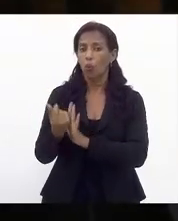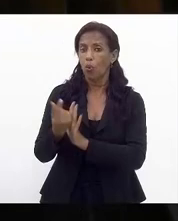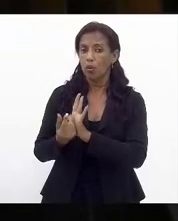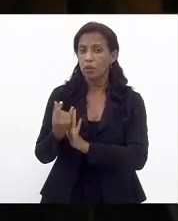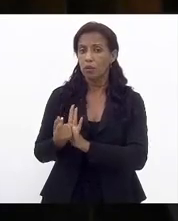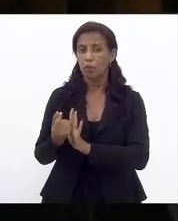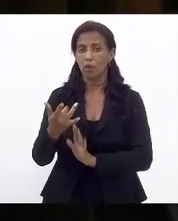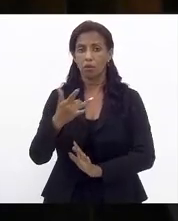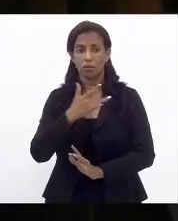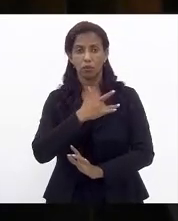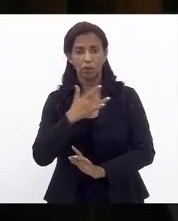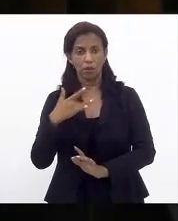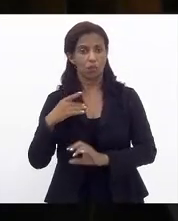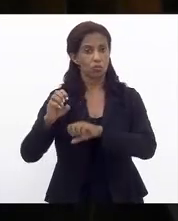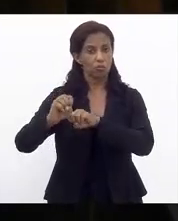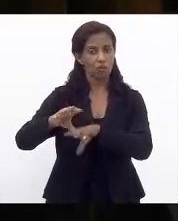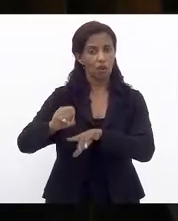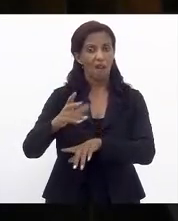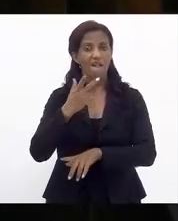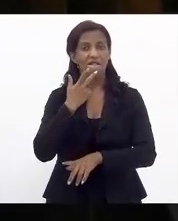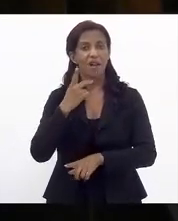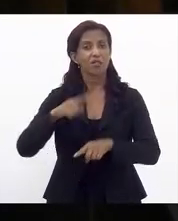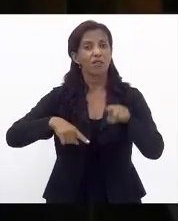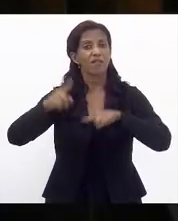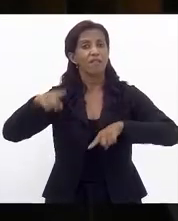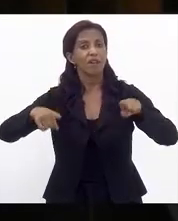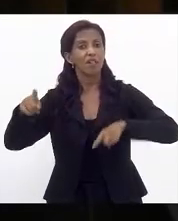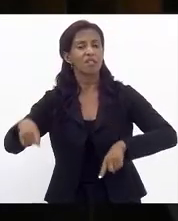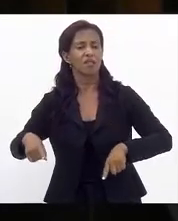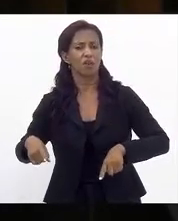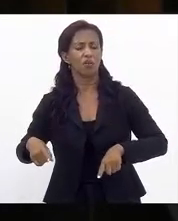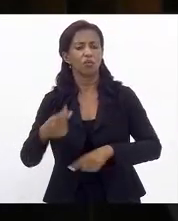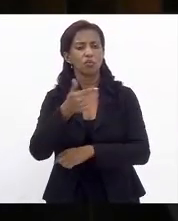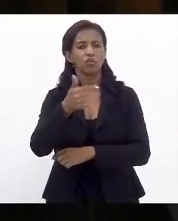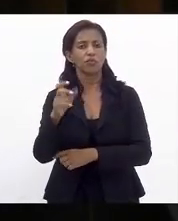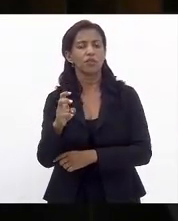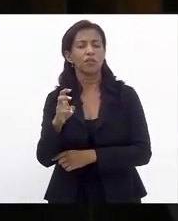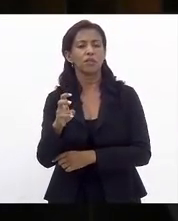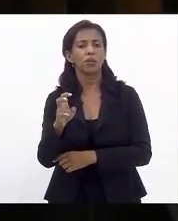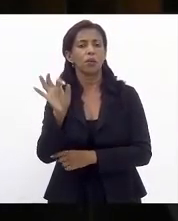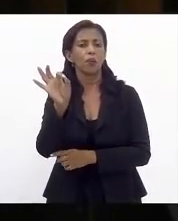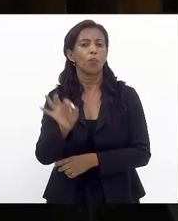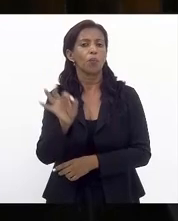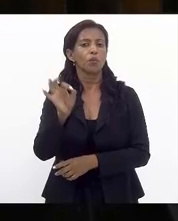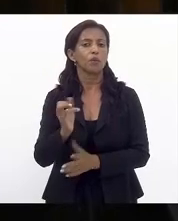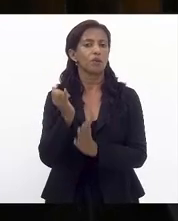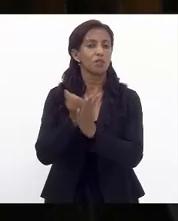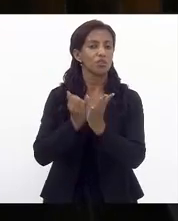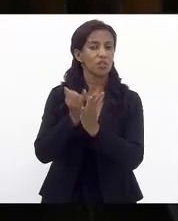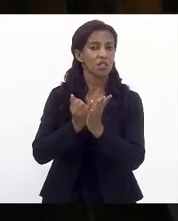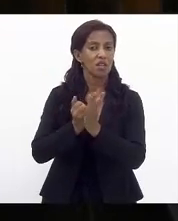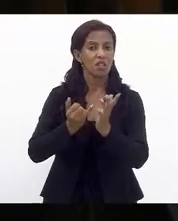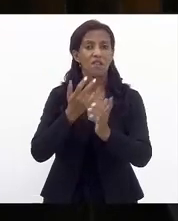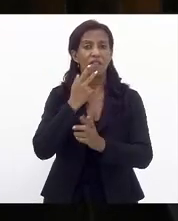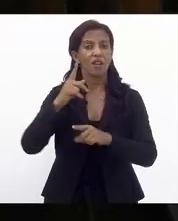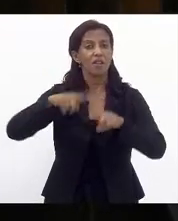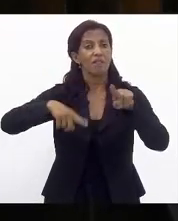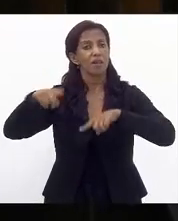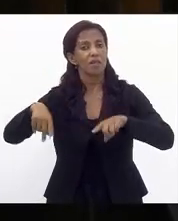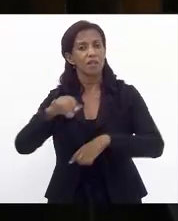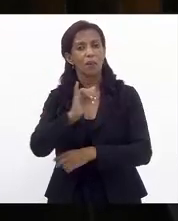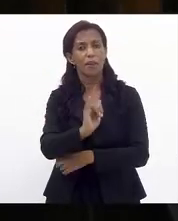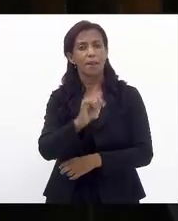educação e da Saúde fala apenas da variação para fins de cumprimento dos princípios do da receita condições da variação do